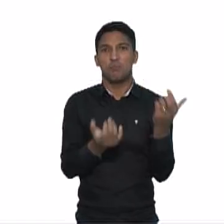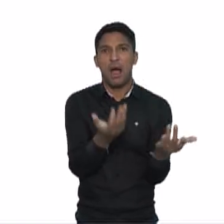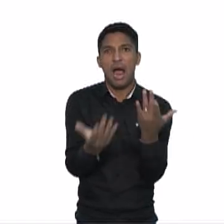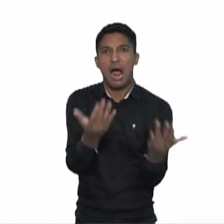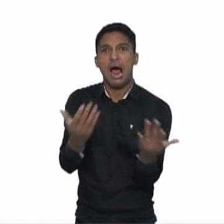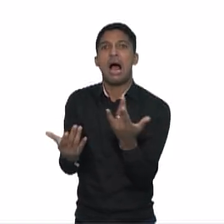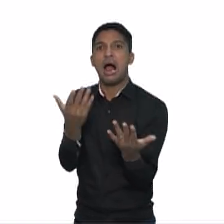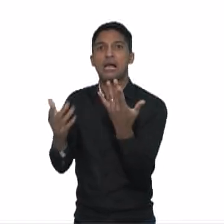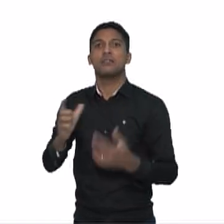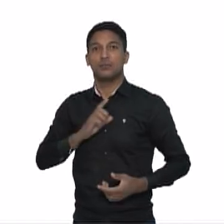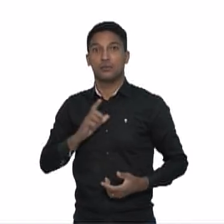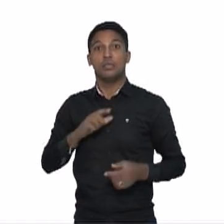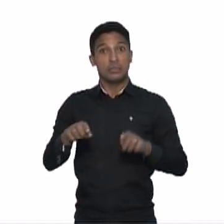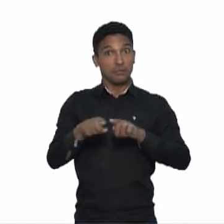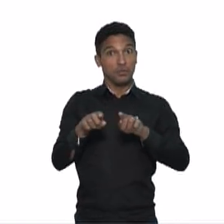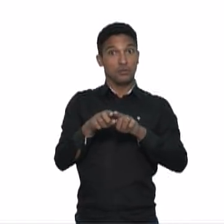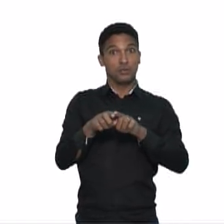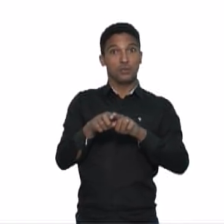do meio ambiente.